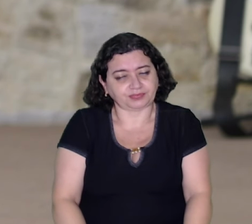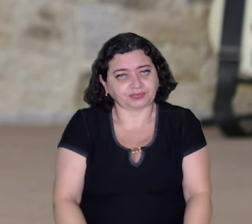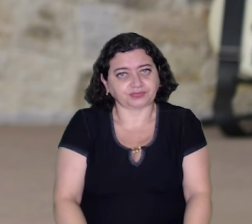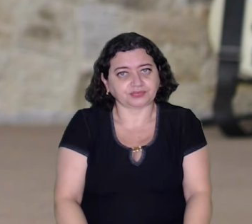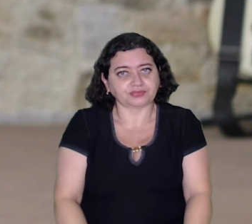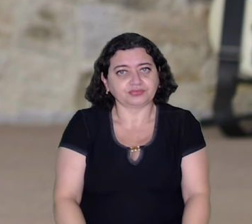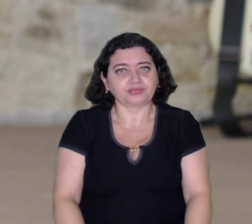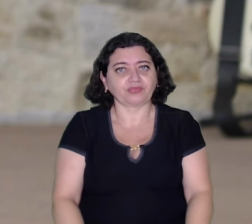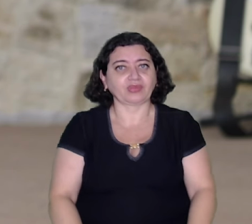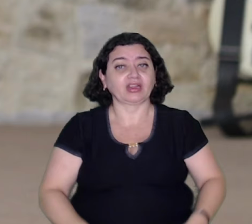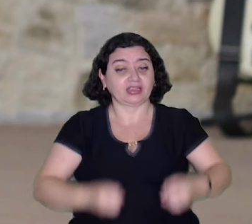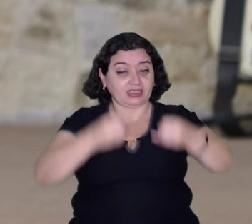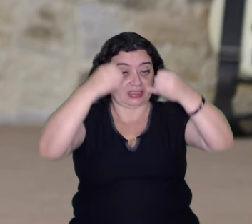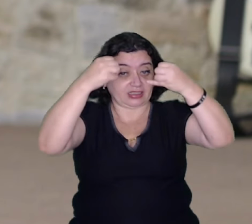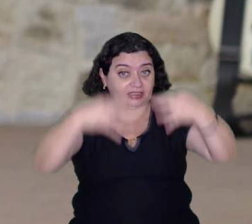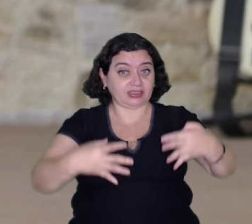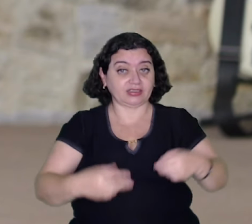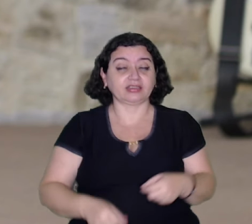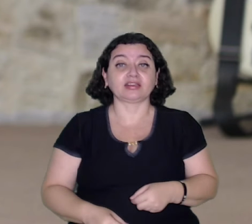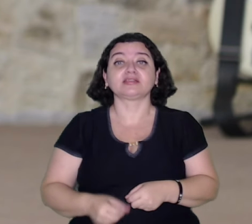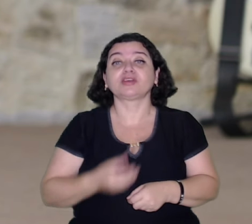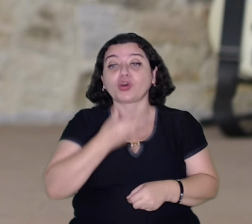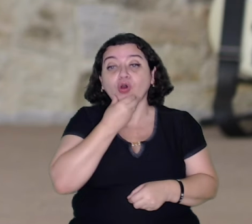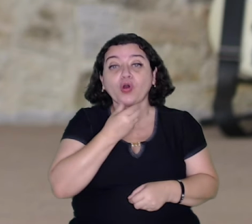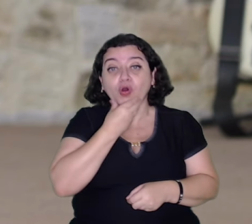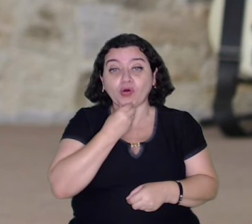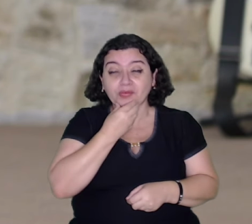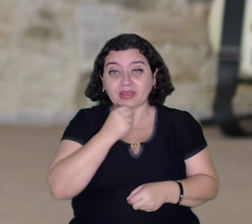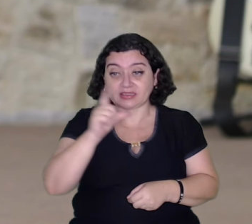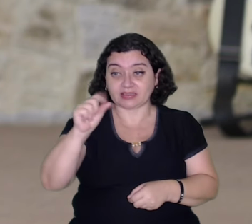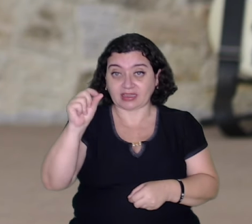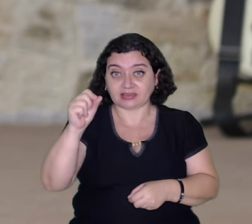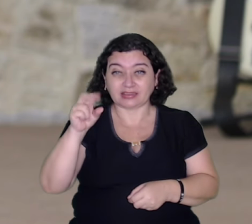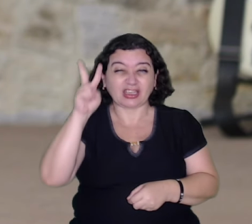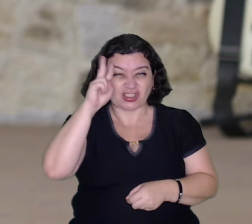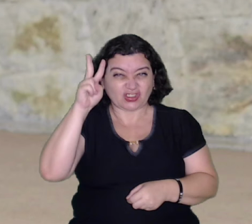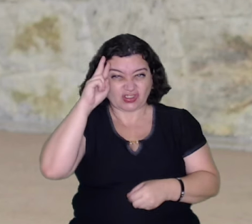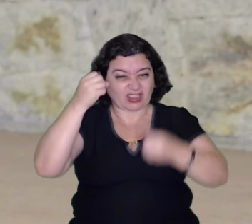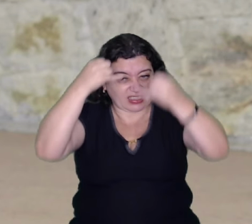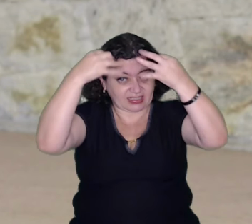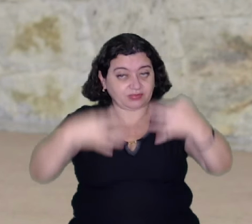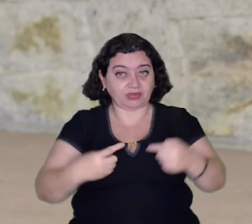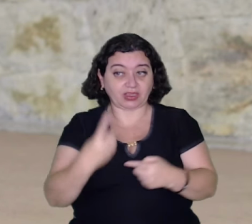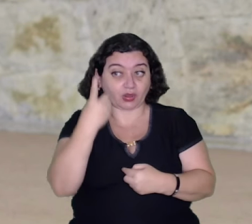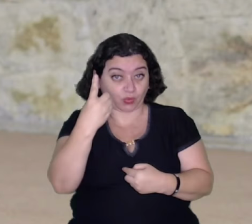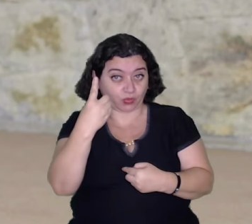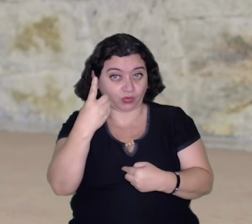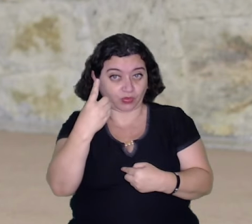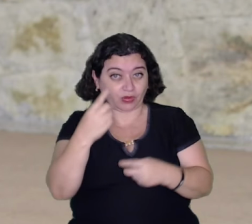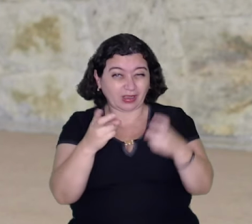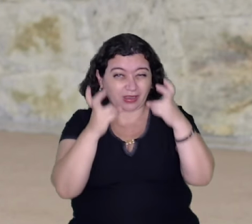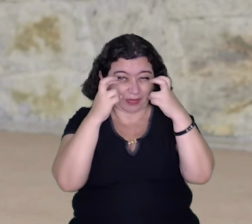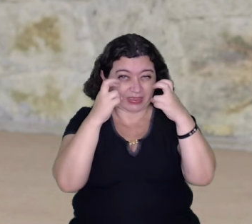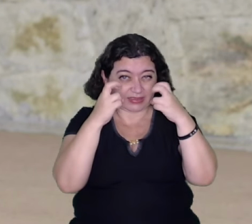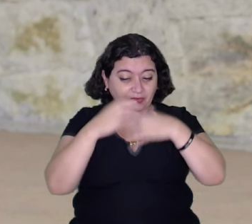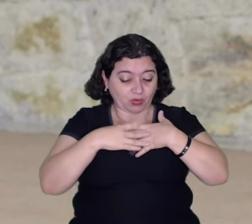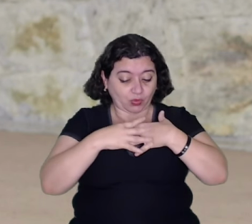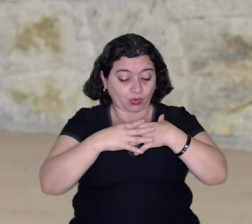Ele narra a cura desses 10 leprosos, e um deles, ao perceber que estava